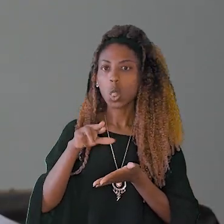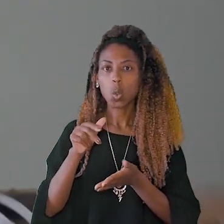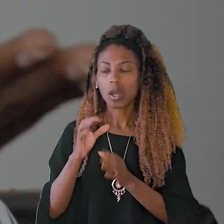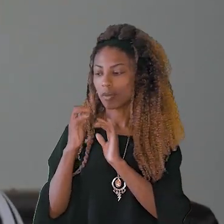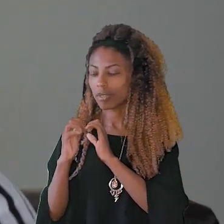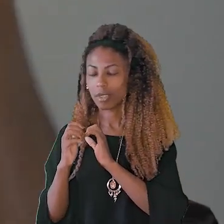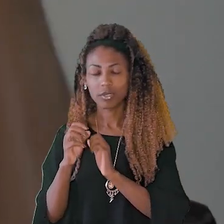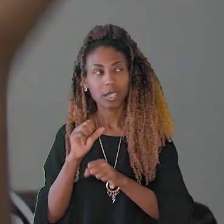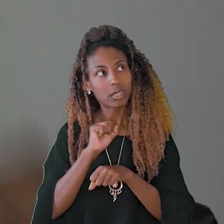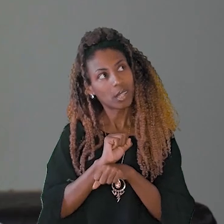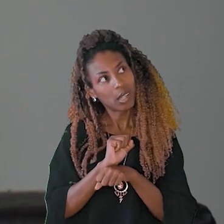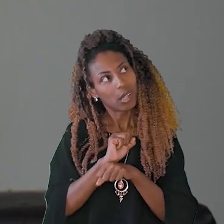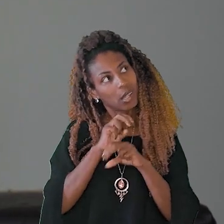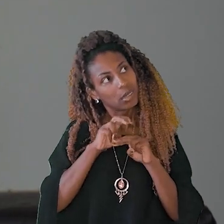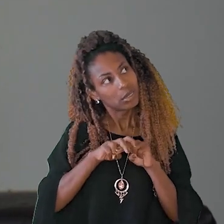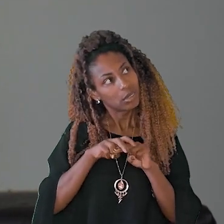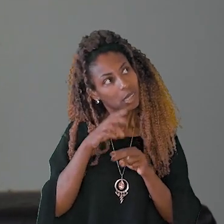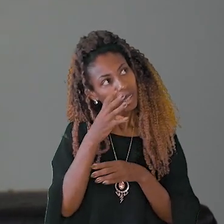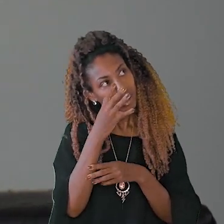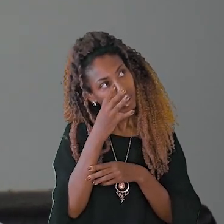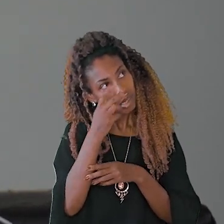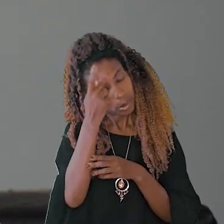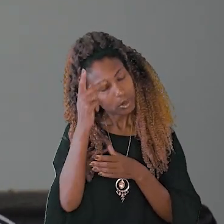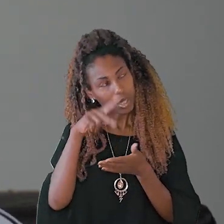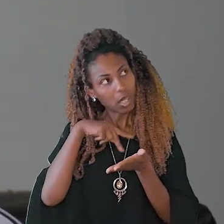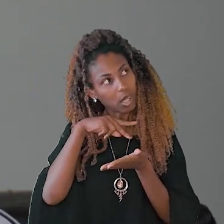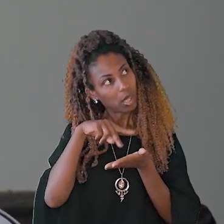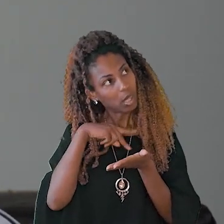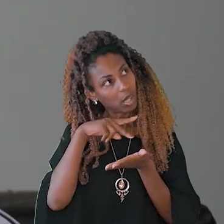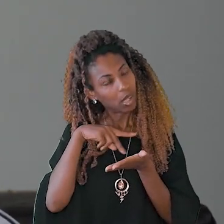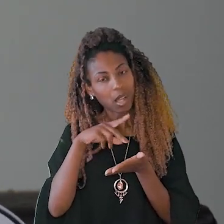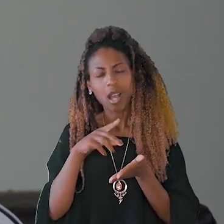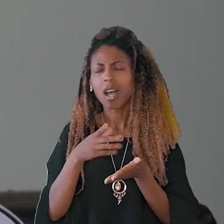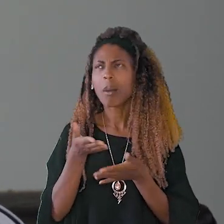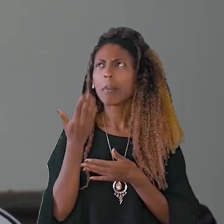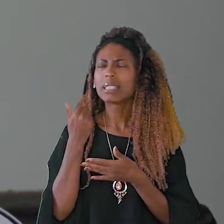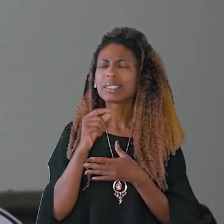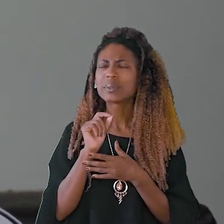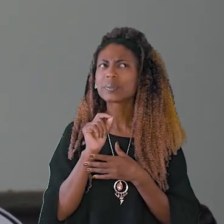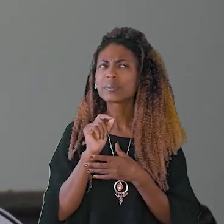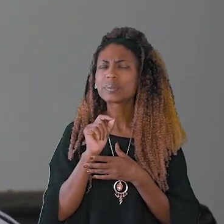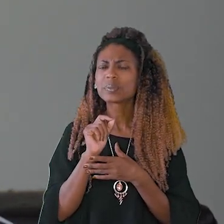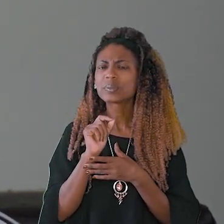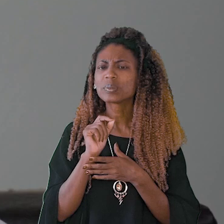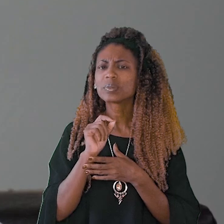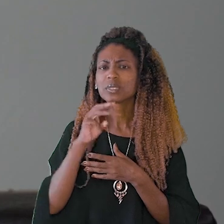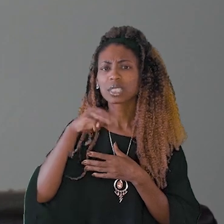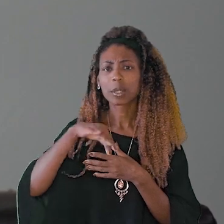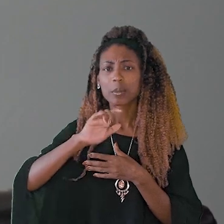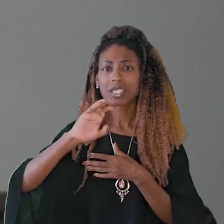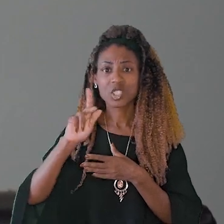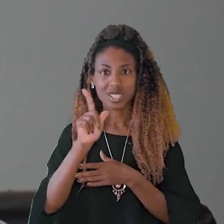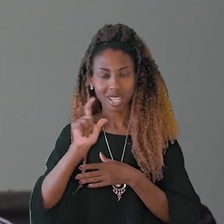flauta. Eu sempre sentava, eu ficava quietinha assim, olhando o povo dançar. Que era, inclusive, era um dos meninos, né? Era